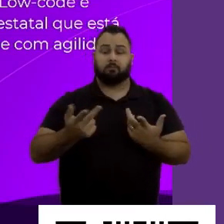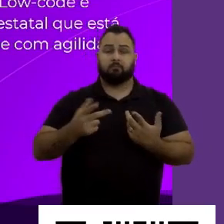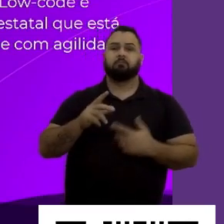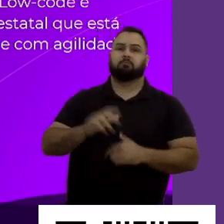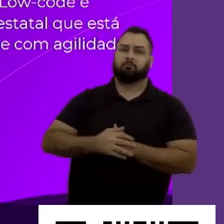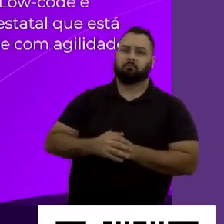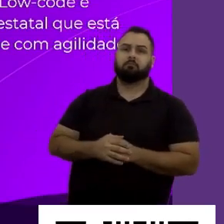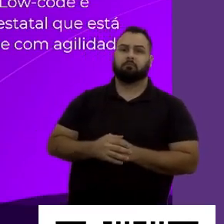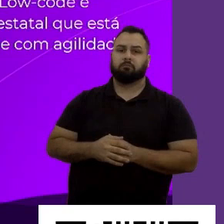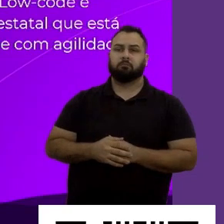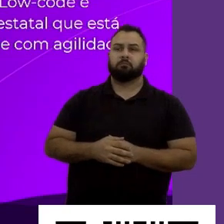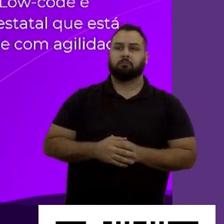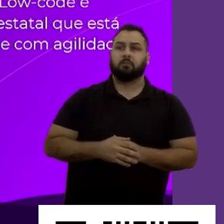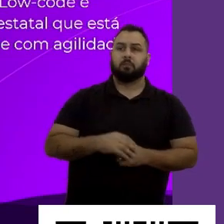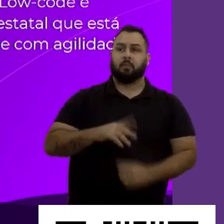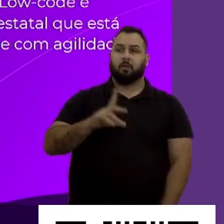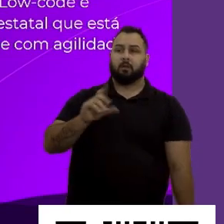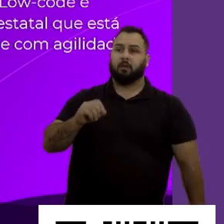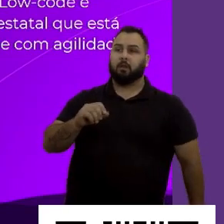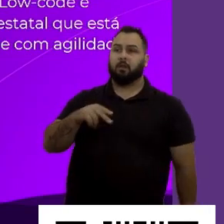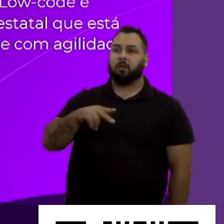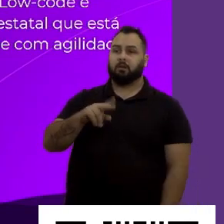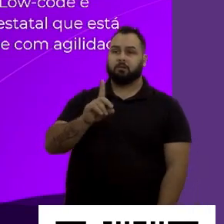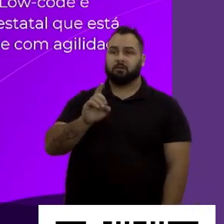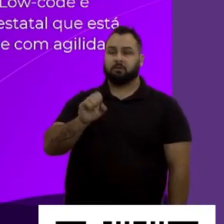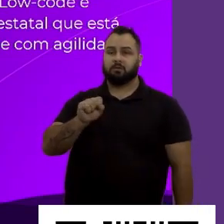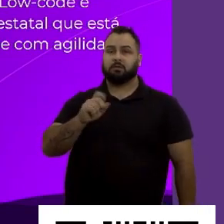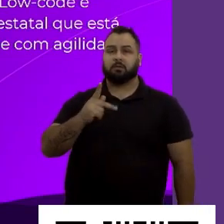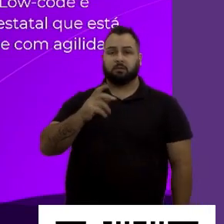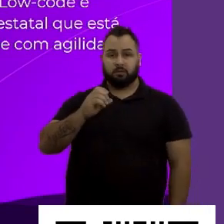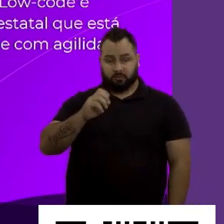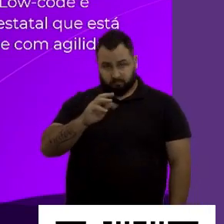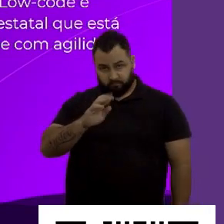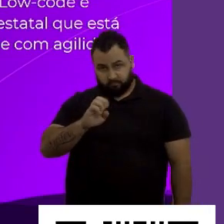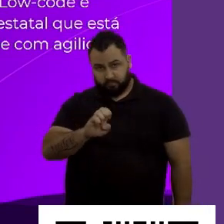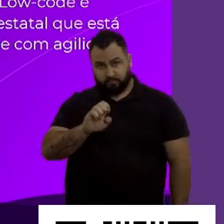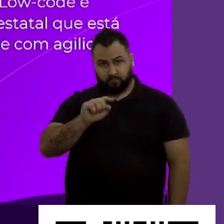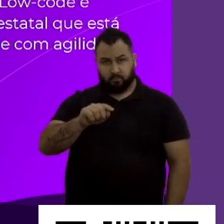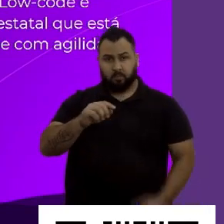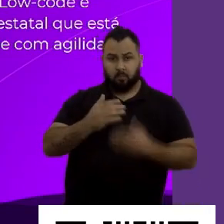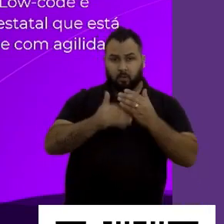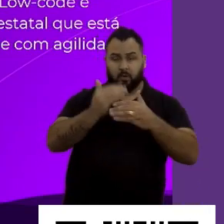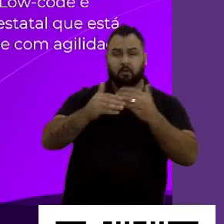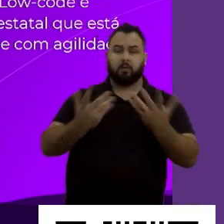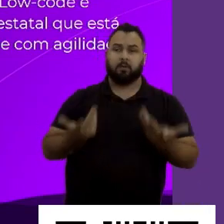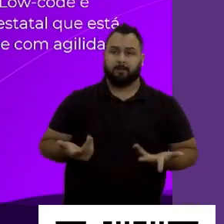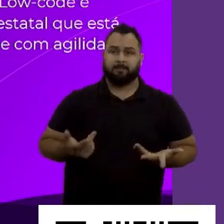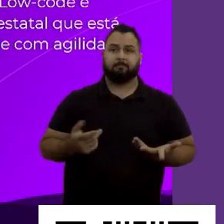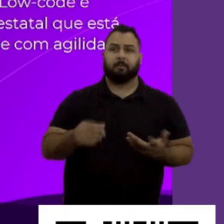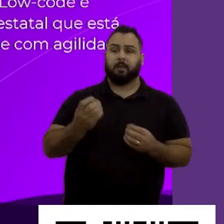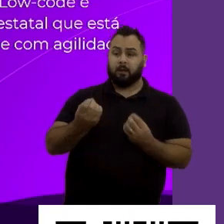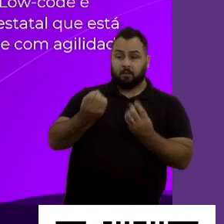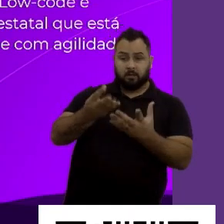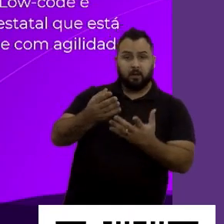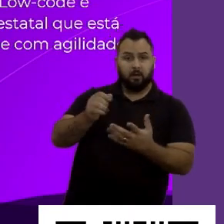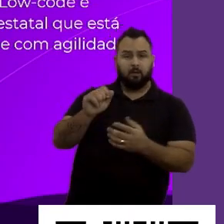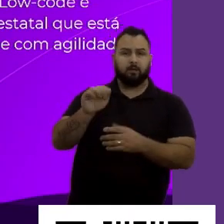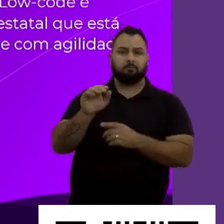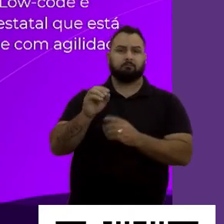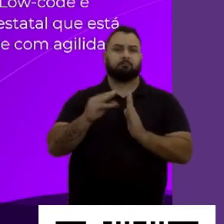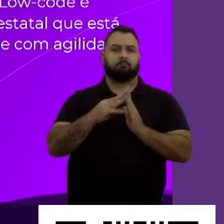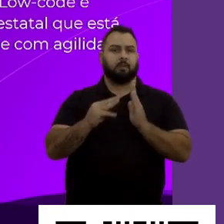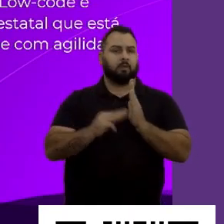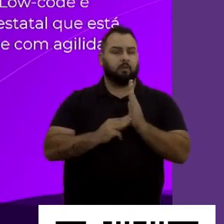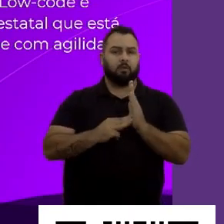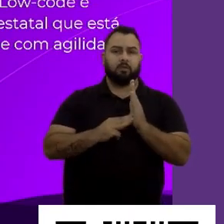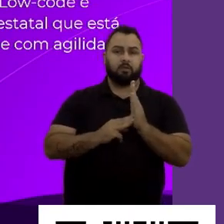mas é O interessante é que ele chegou Poxa a demanda criativa para a gente foi Olha eu entrego a metodologia mas eu não entrego